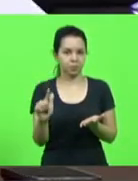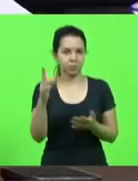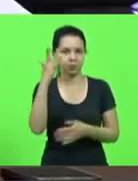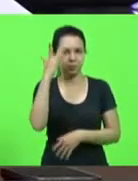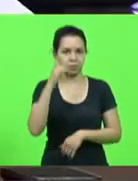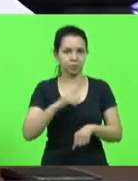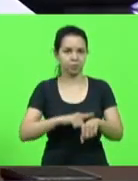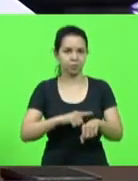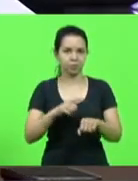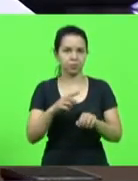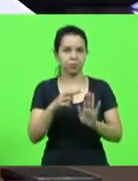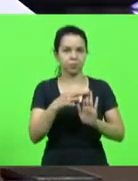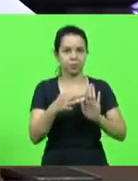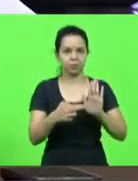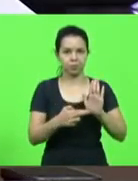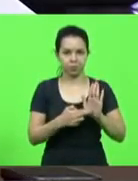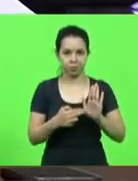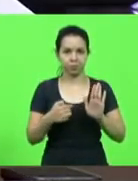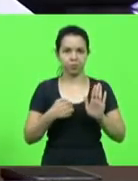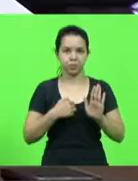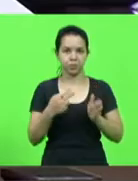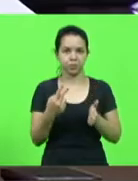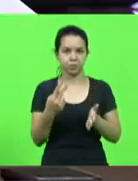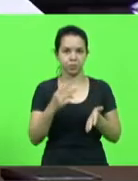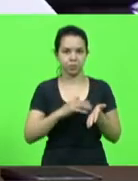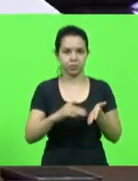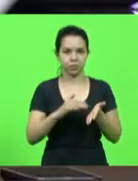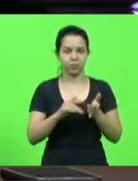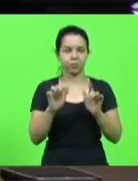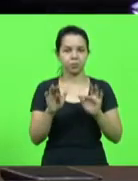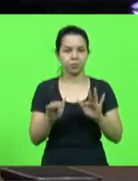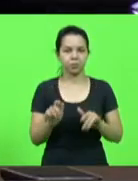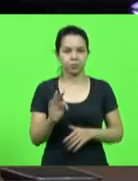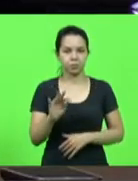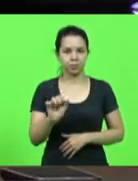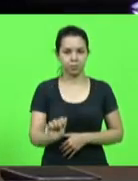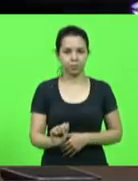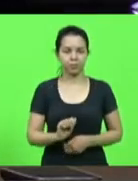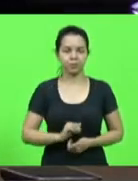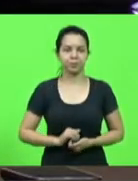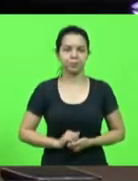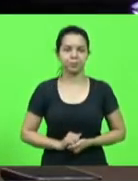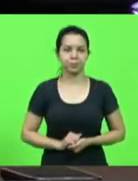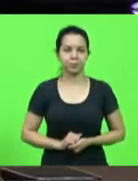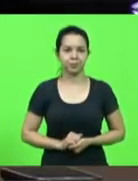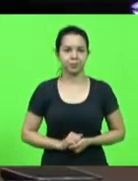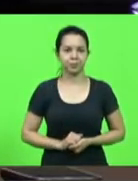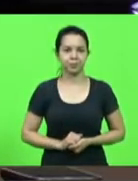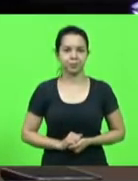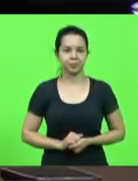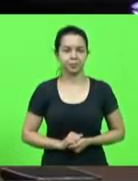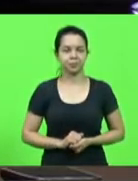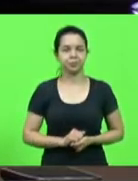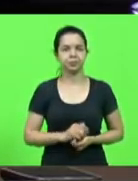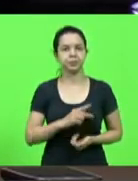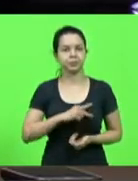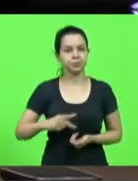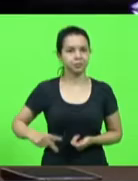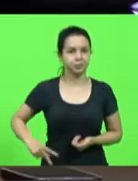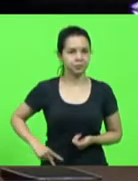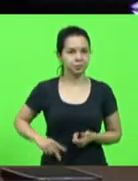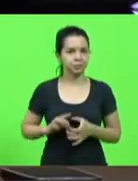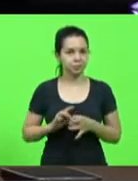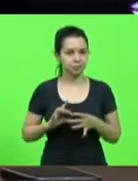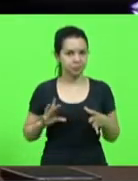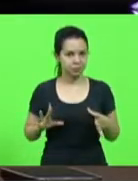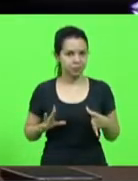horário regimental, para constar, o segundo secretário lavrou a presente ata. Senhor presidente, se me permite, gostaria de